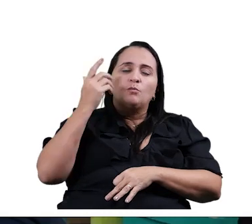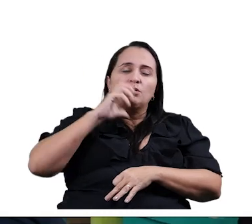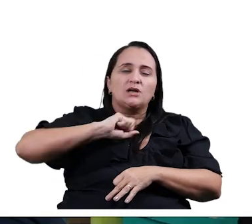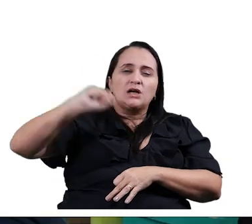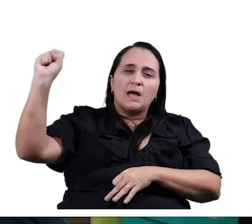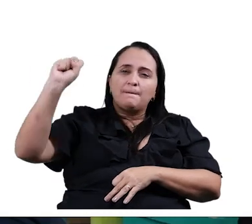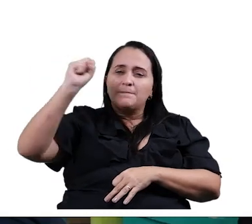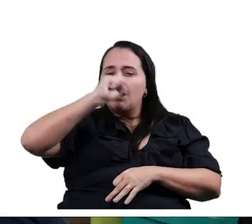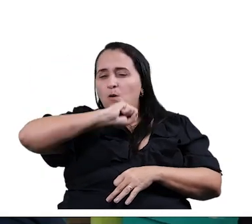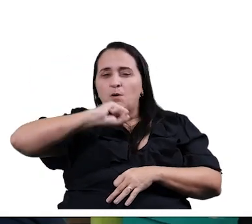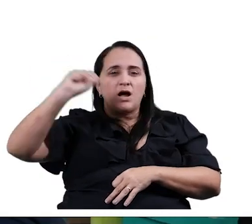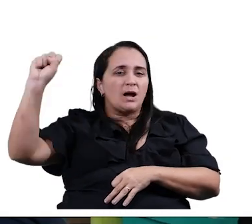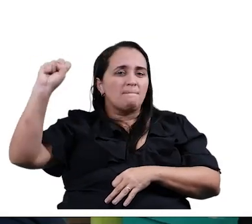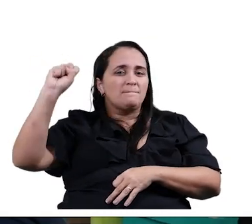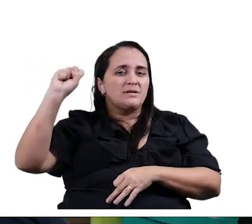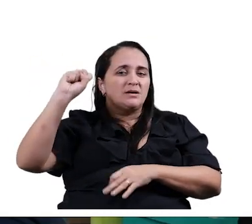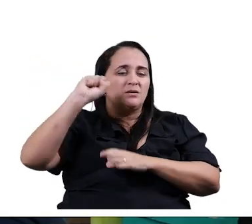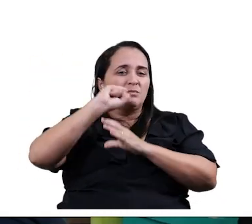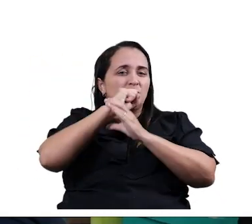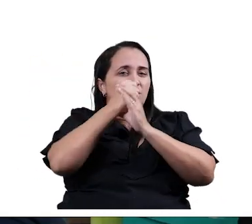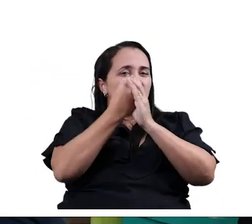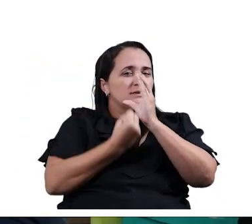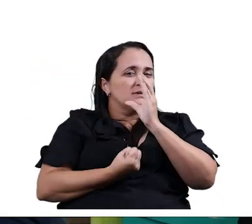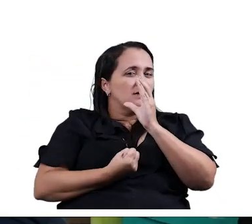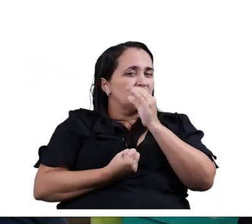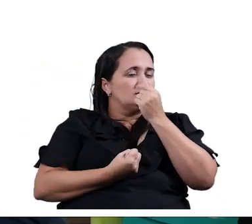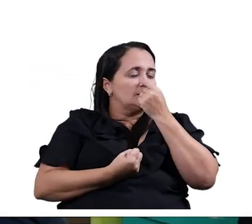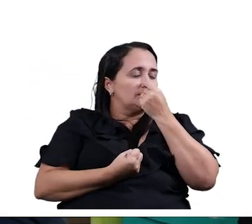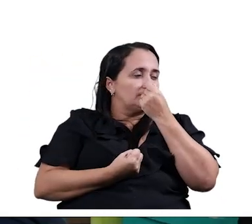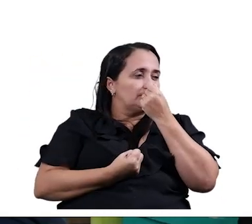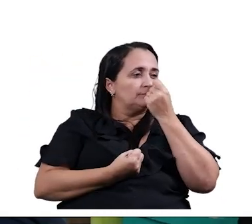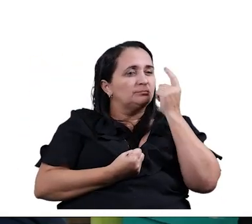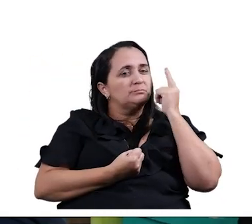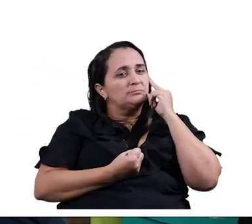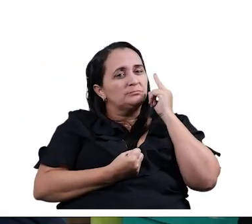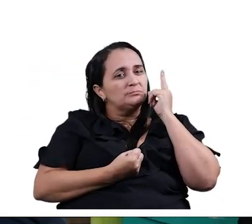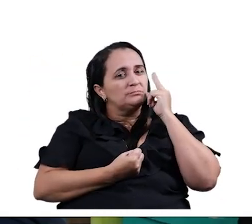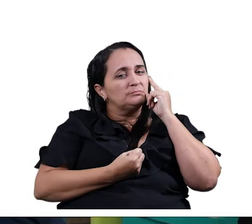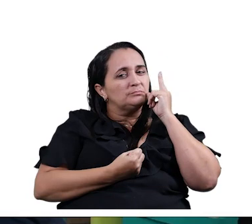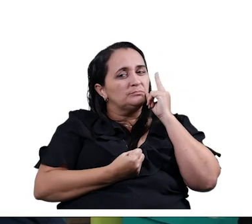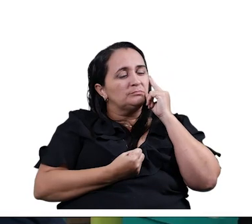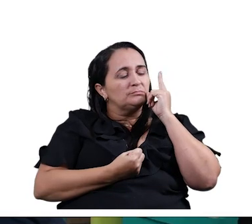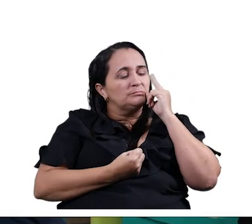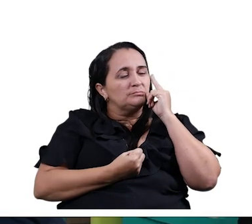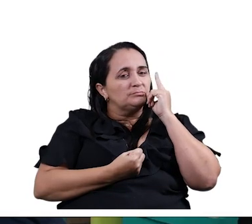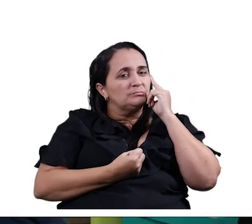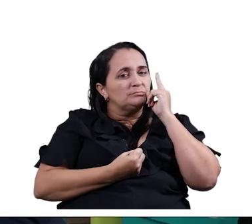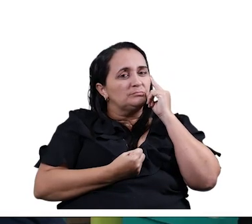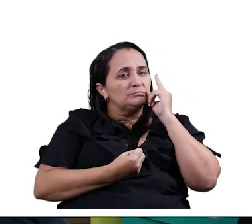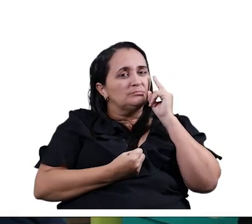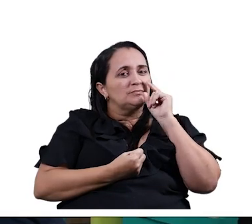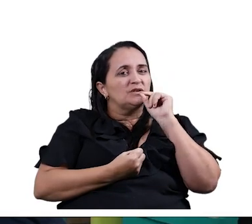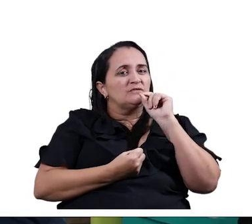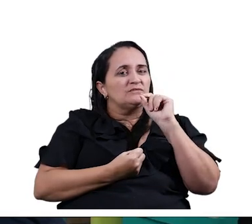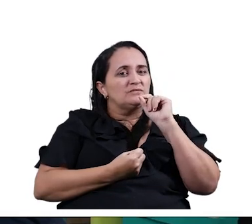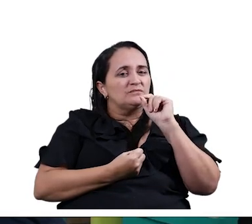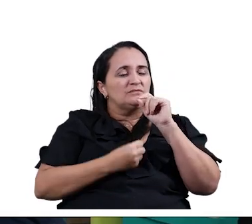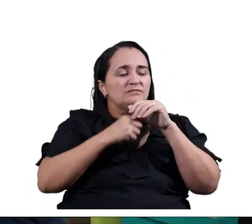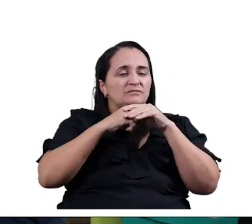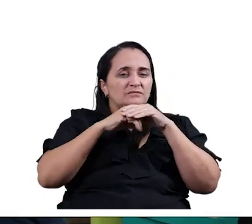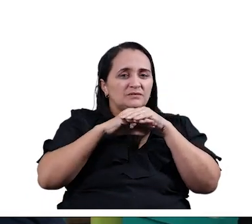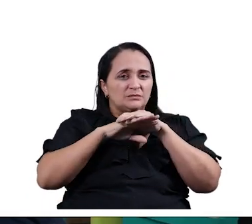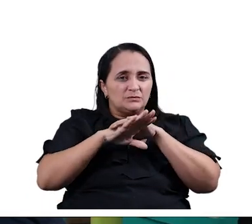cesta. Não sei, mas eu acho que tem alguma coisa aí legal nela. Vamos deixar ela guardadinha.